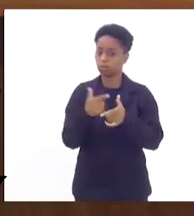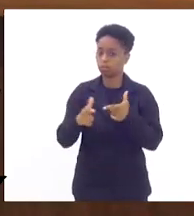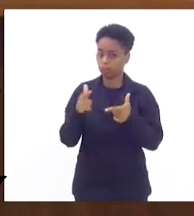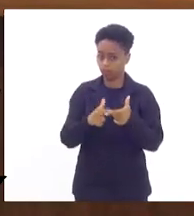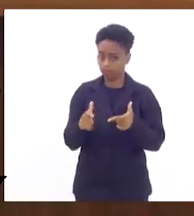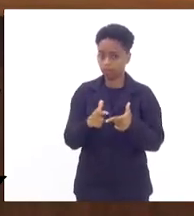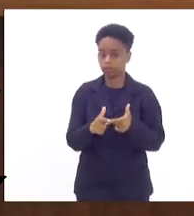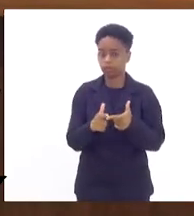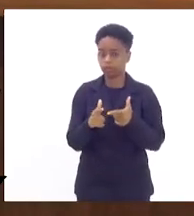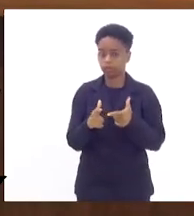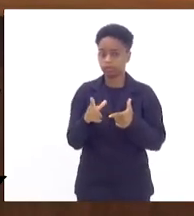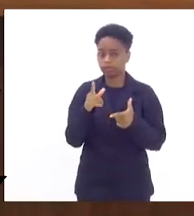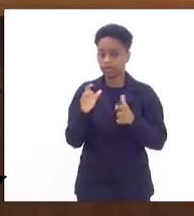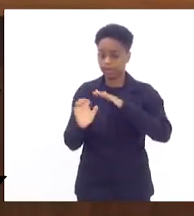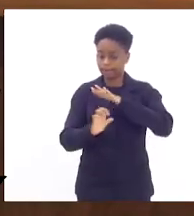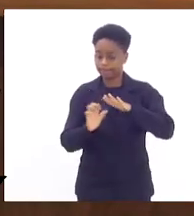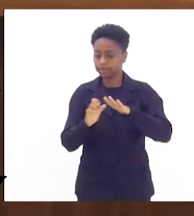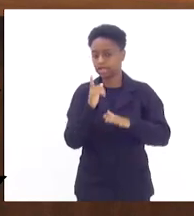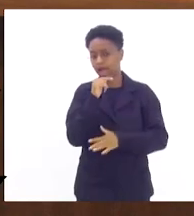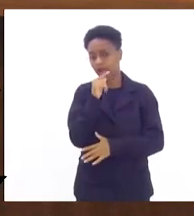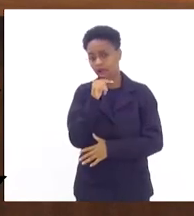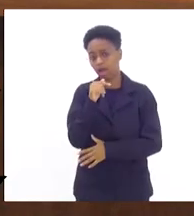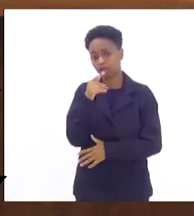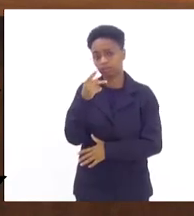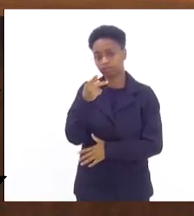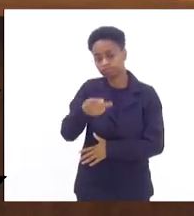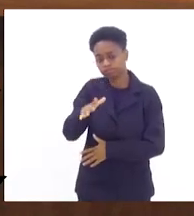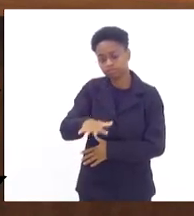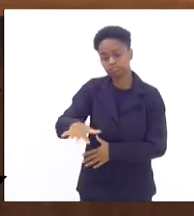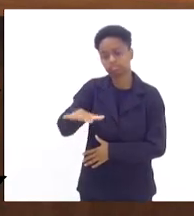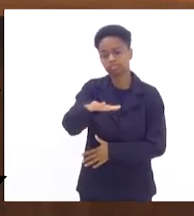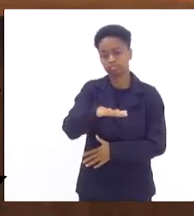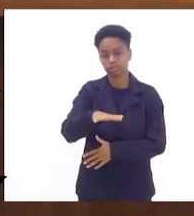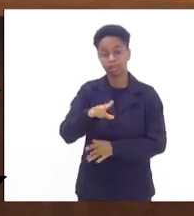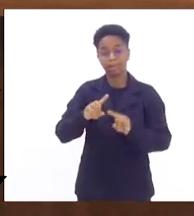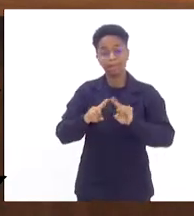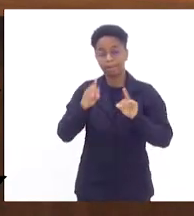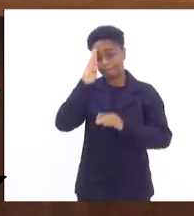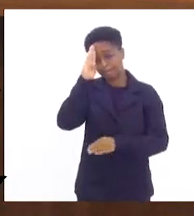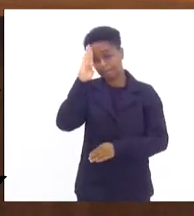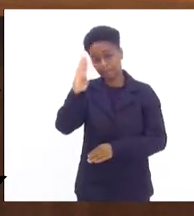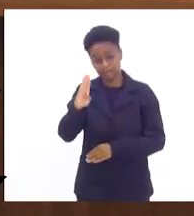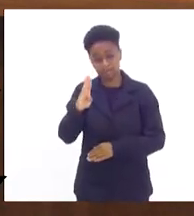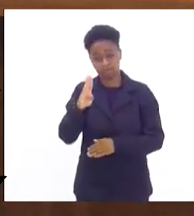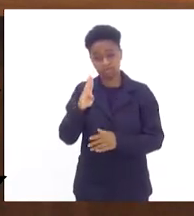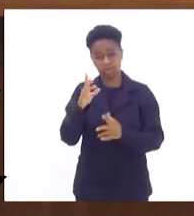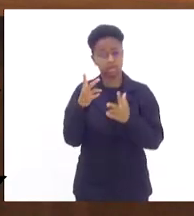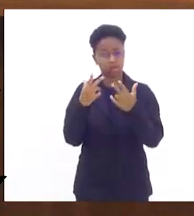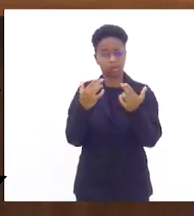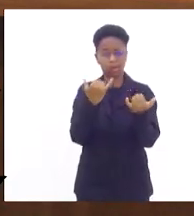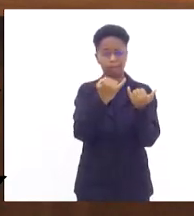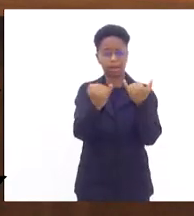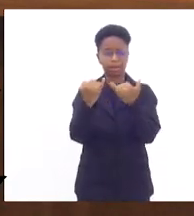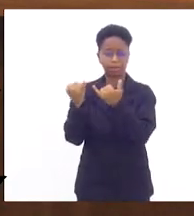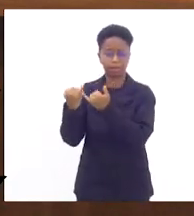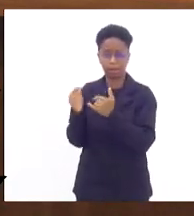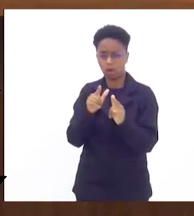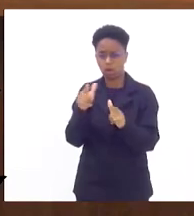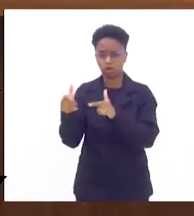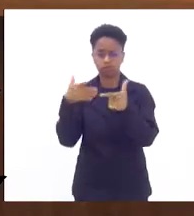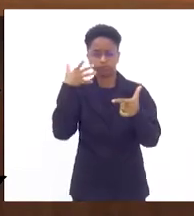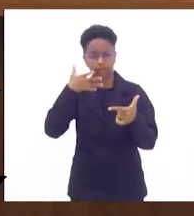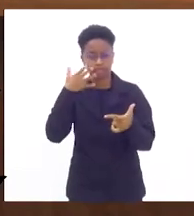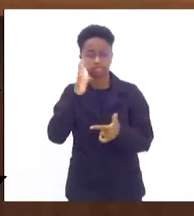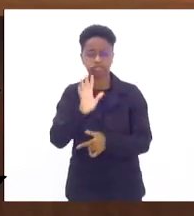das prestadoras de serviços de água na nossa região. E, especificamente, comungo aqui com muito que os colegas aqui falaram,